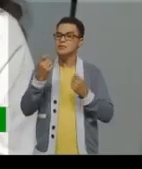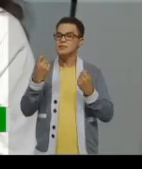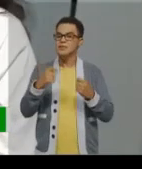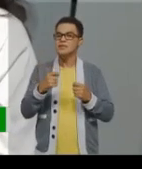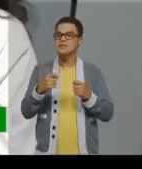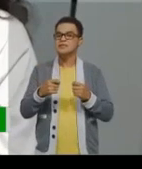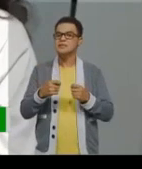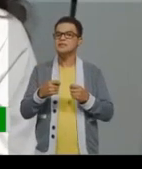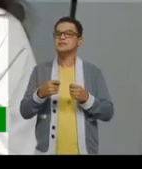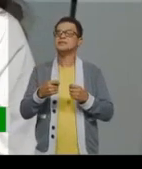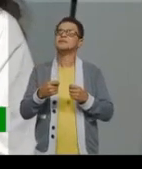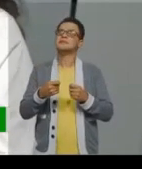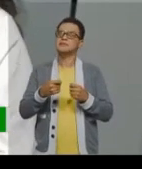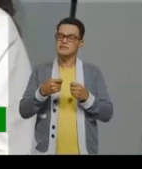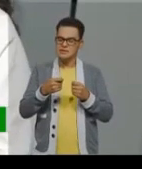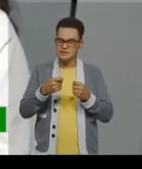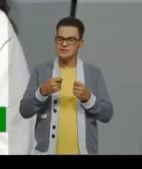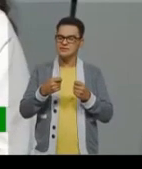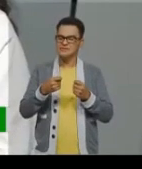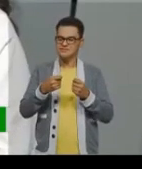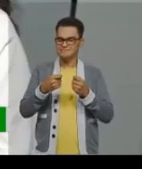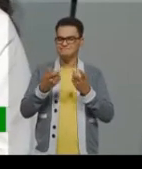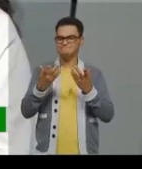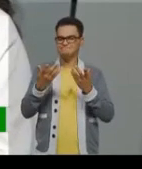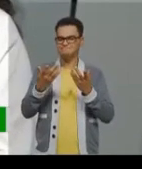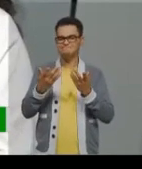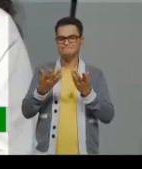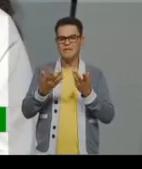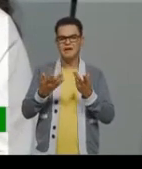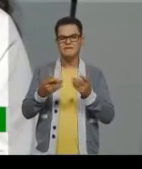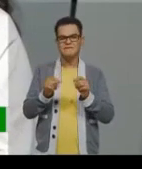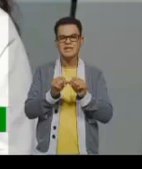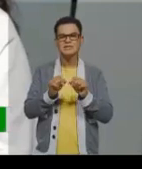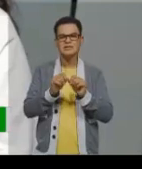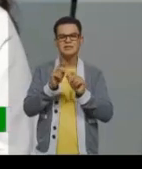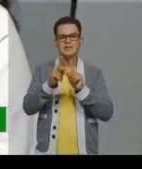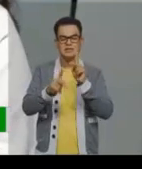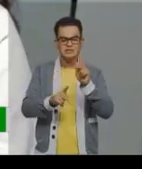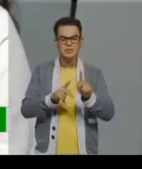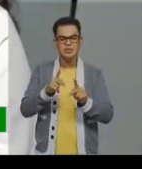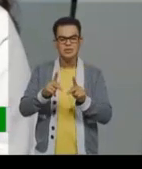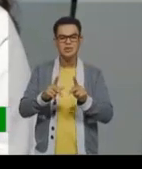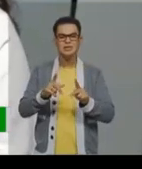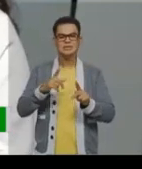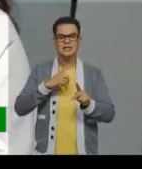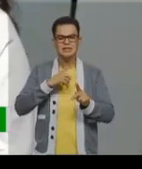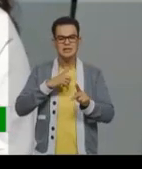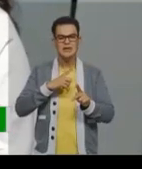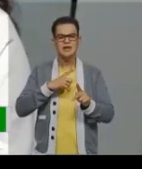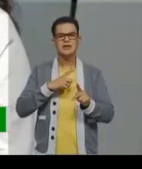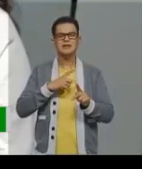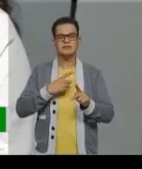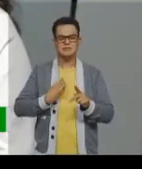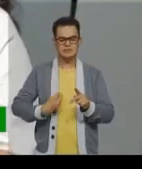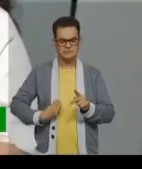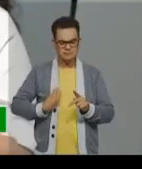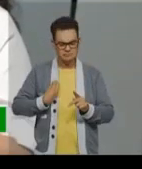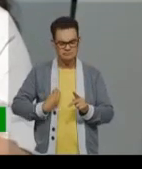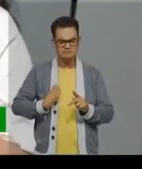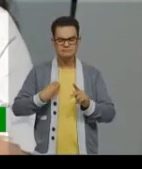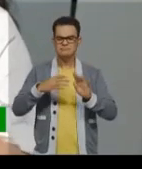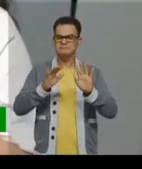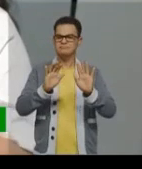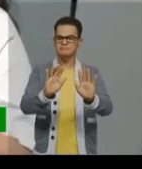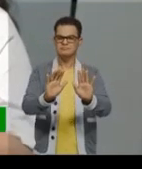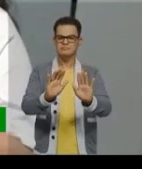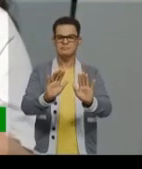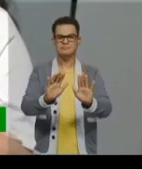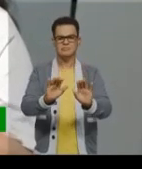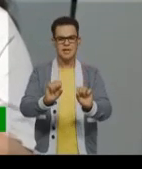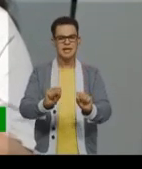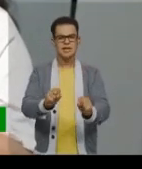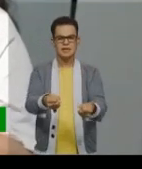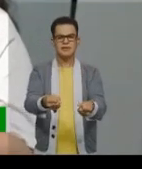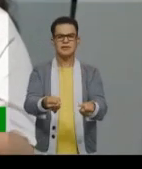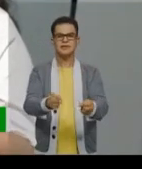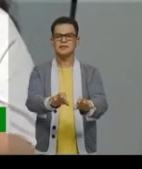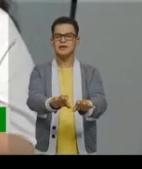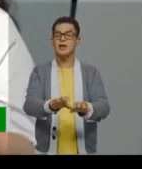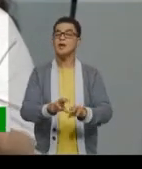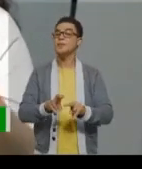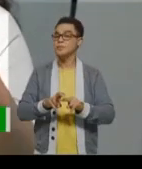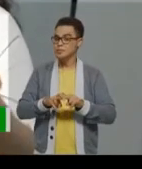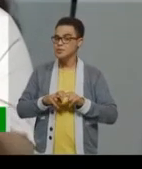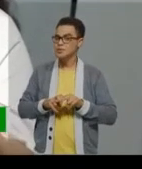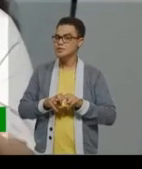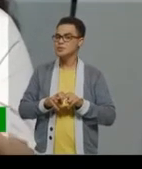humano de acreditar ou não acreditar, ou seja, lá no que for que ele acredite. E aí, por isso, o Estado laico,